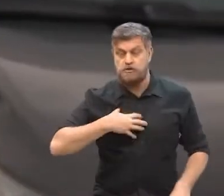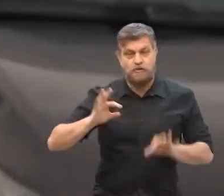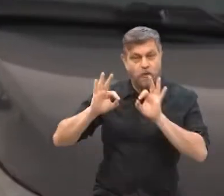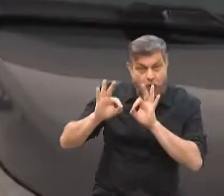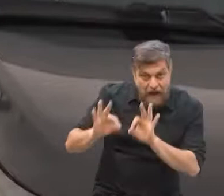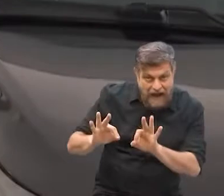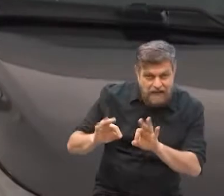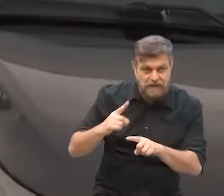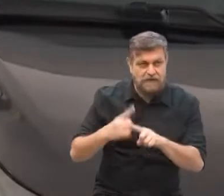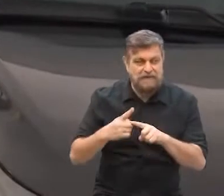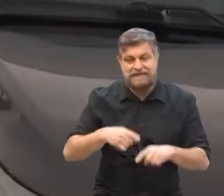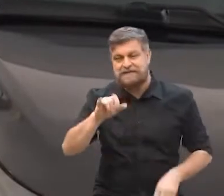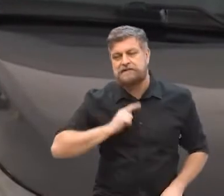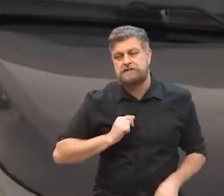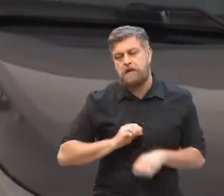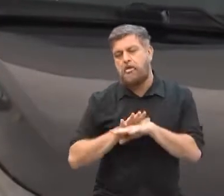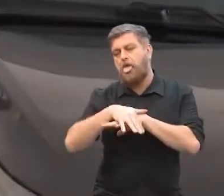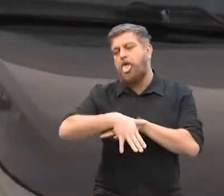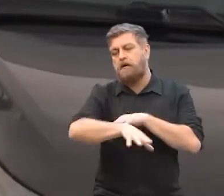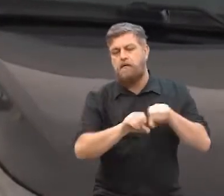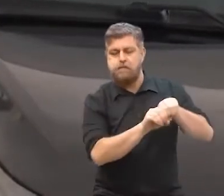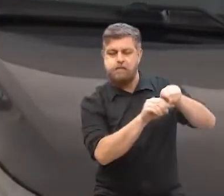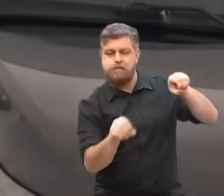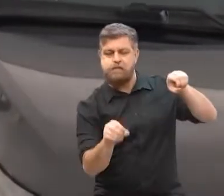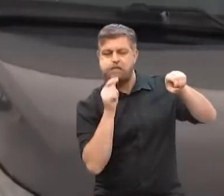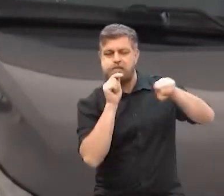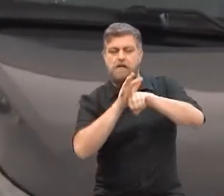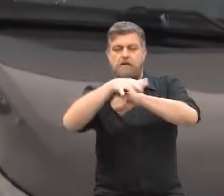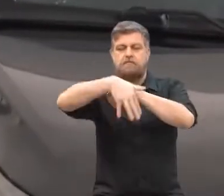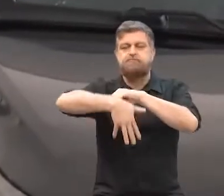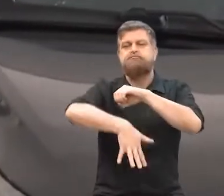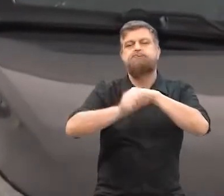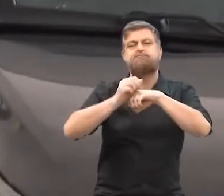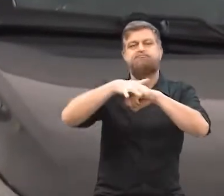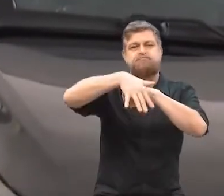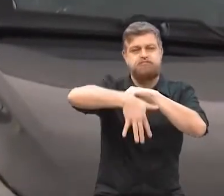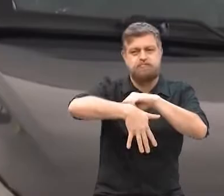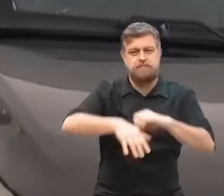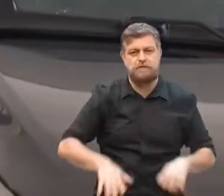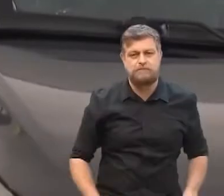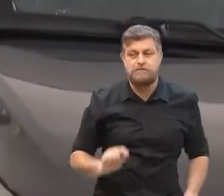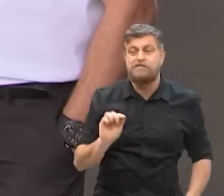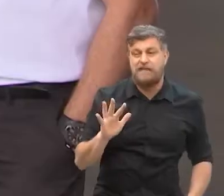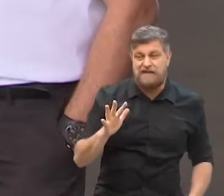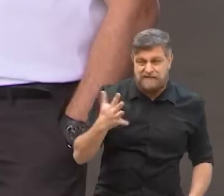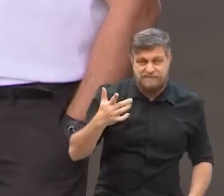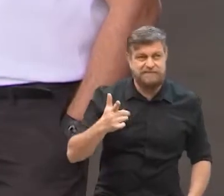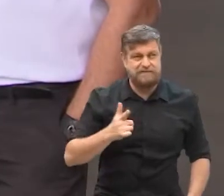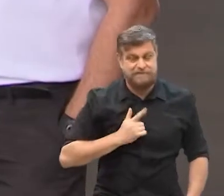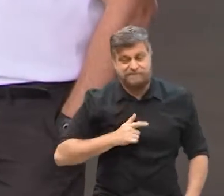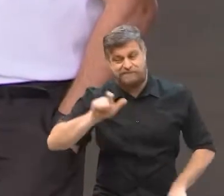colocar, porque se você deixar vazar também a gasolina, o etanol, o diesel, aí